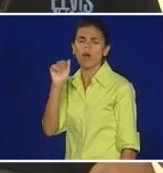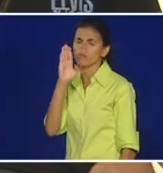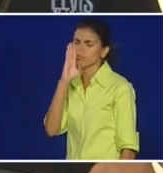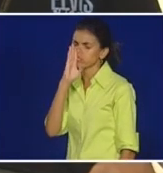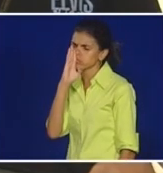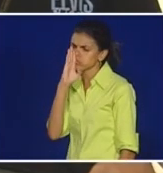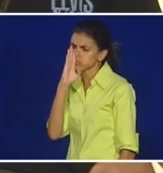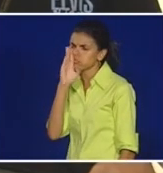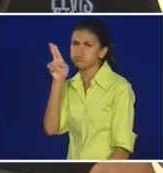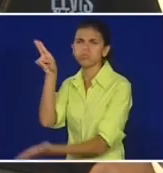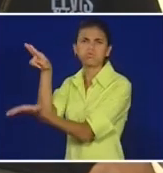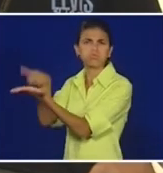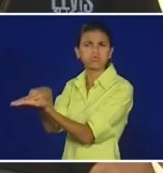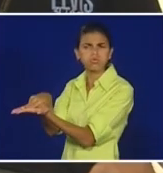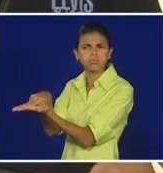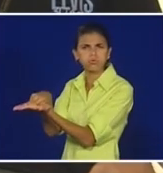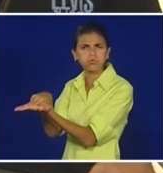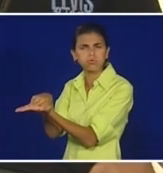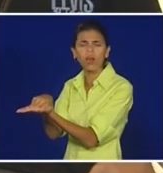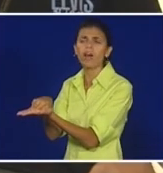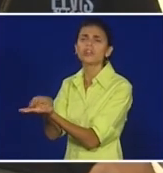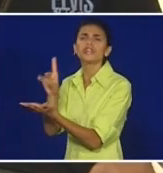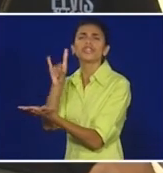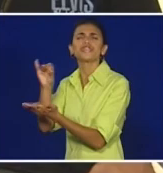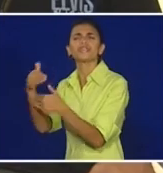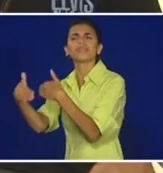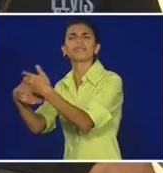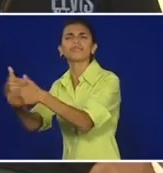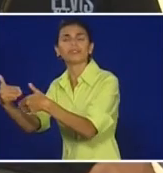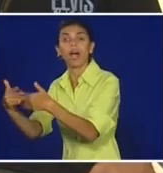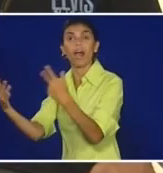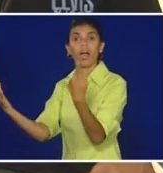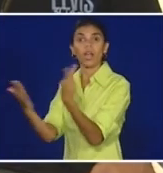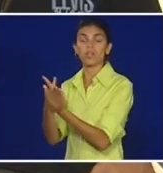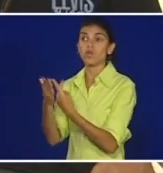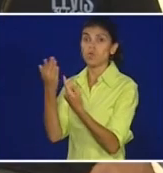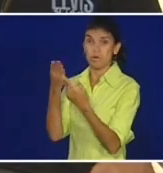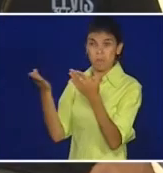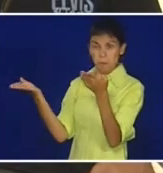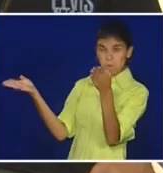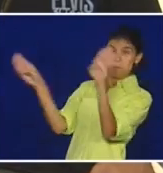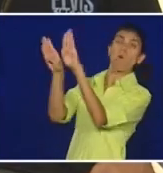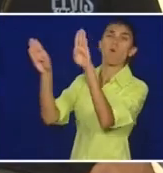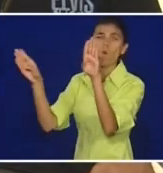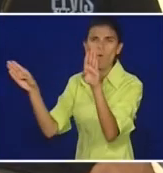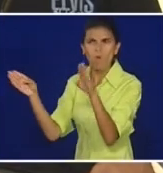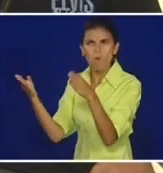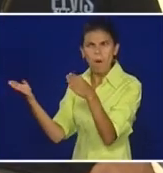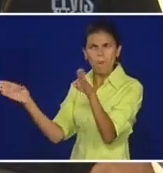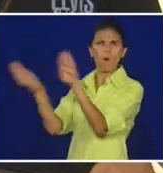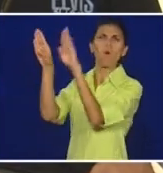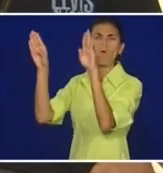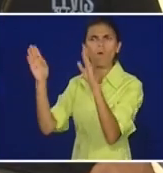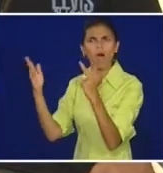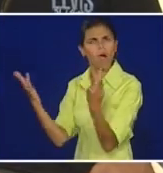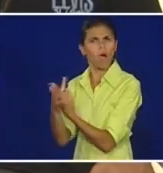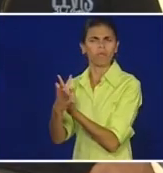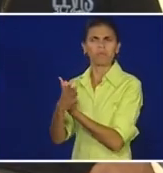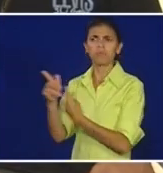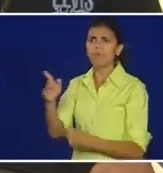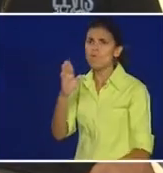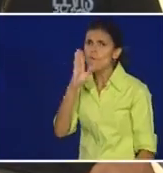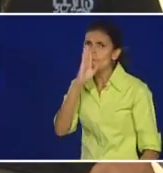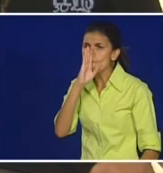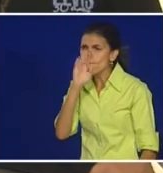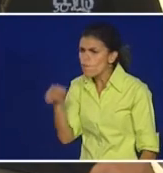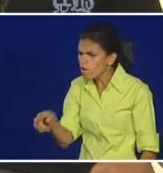coma, num episódio lá, a porta do quarto do hospital bateu. O vento bateu a porta do hospital e ele não reagiu.